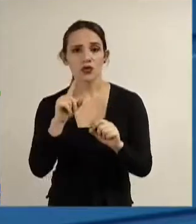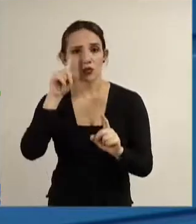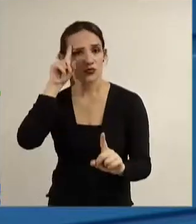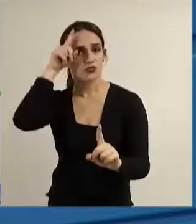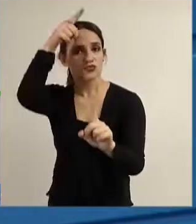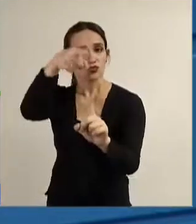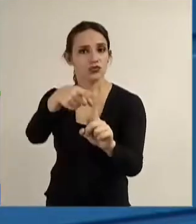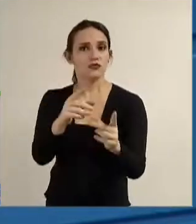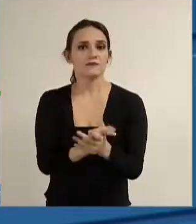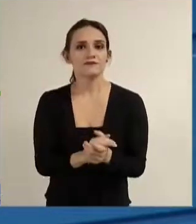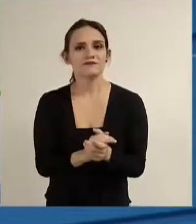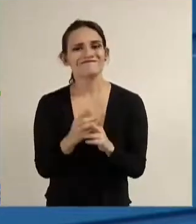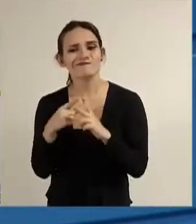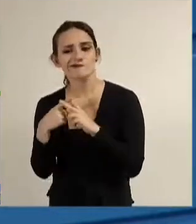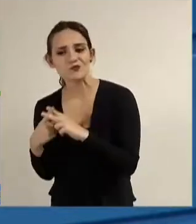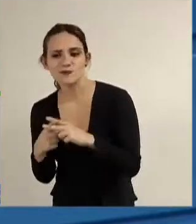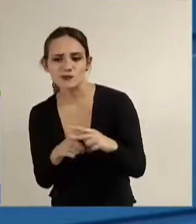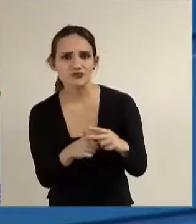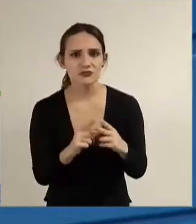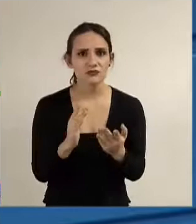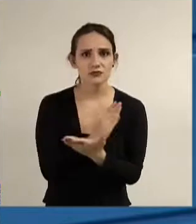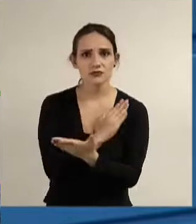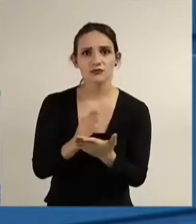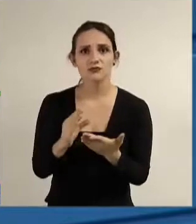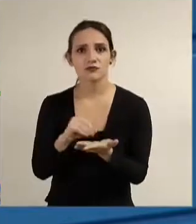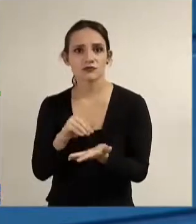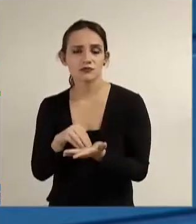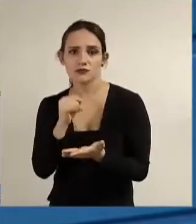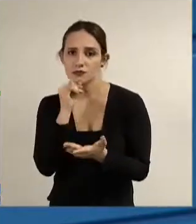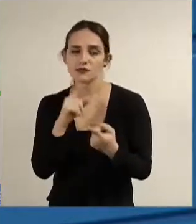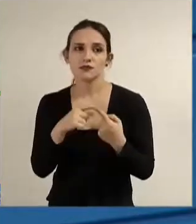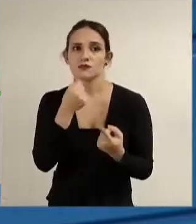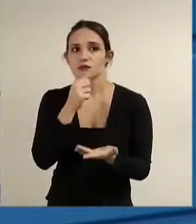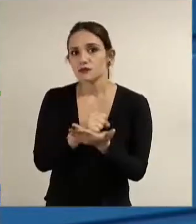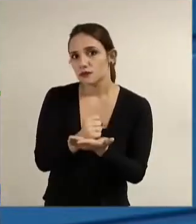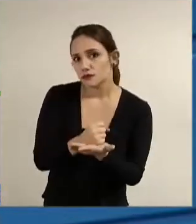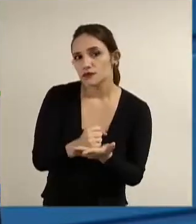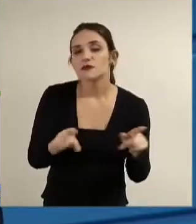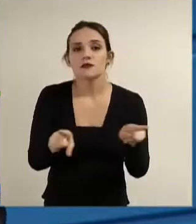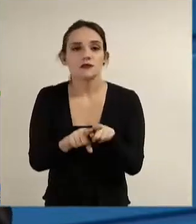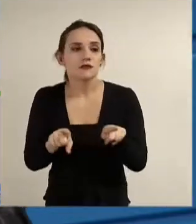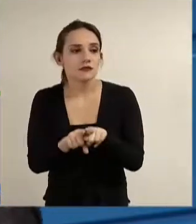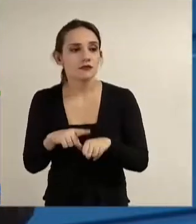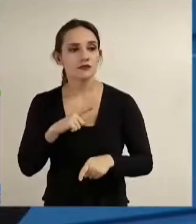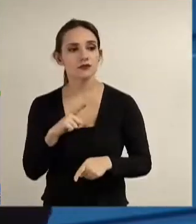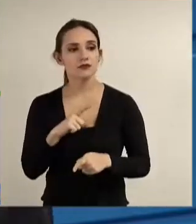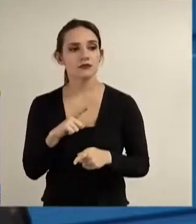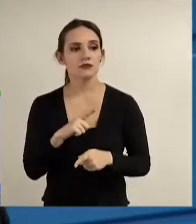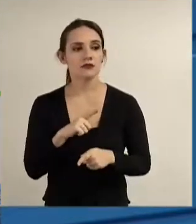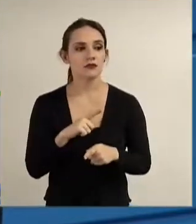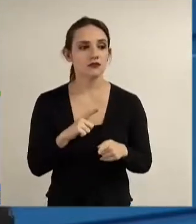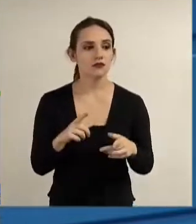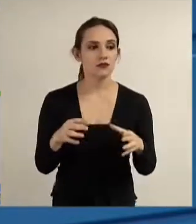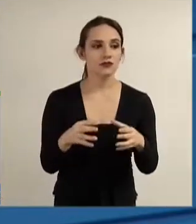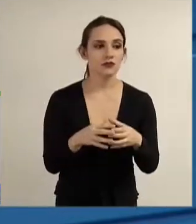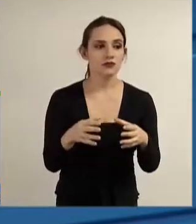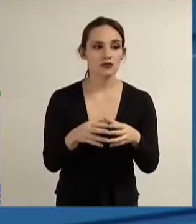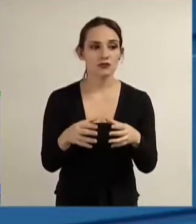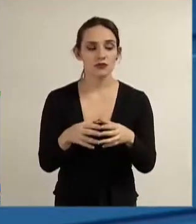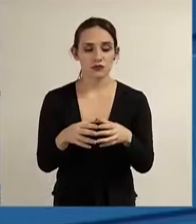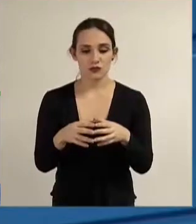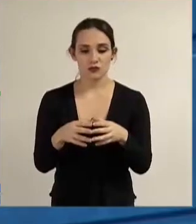objetiva, né, corrigir principalmente a questão de medicamentos, e aqui ele traz aqui uma comissão, um grupo,